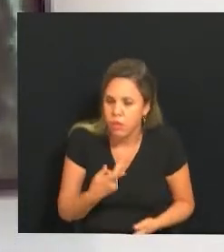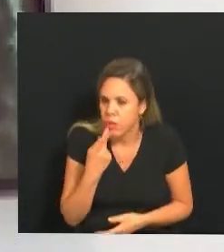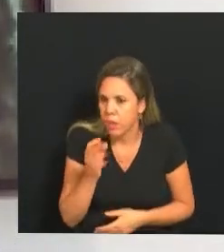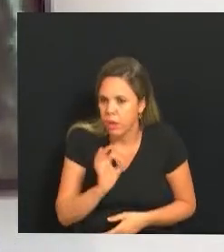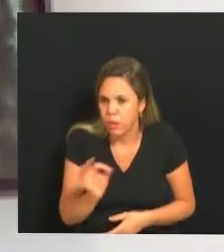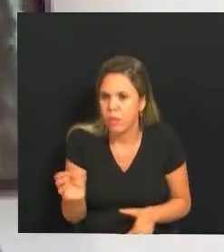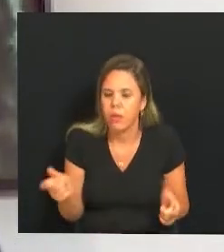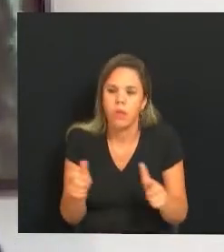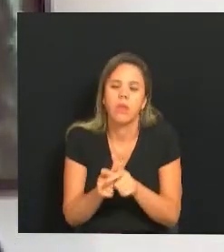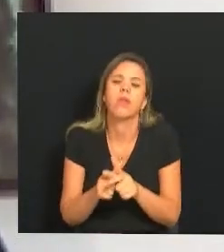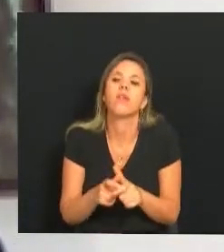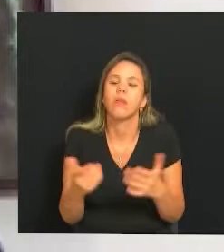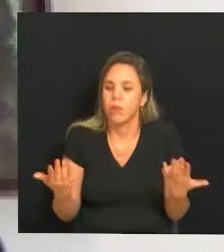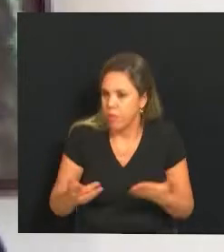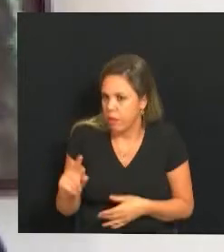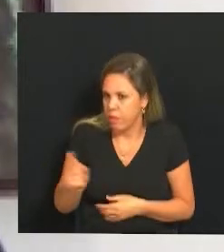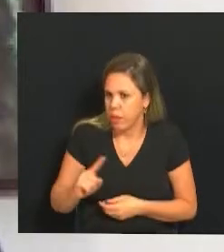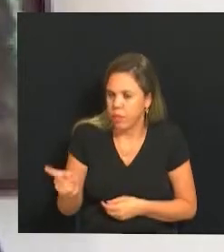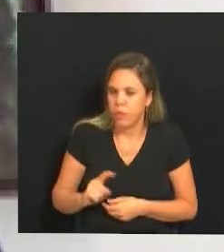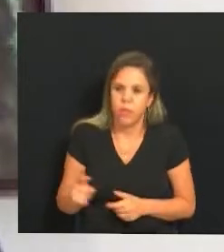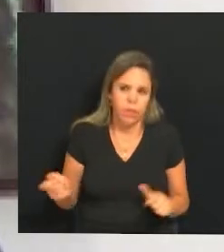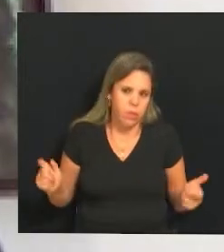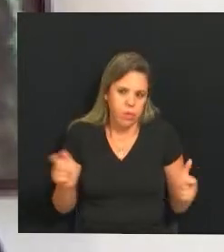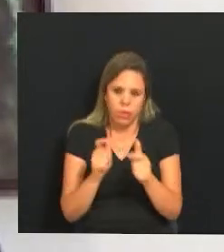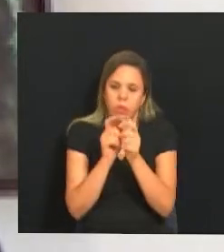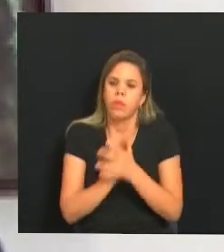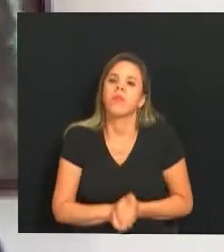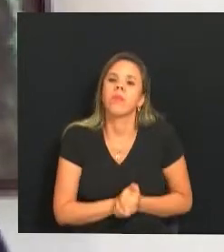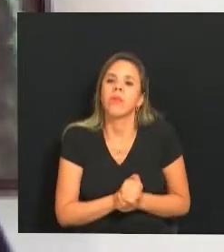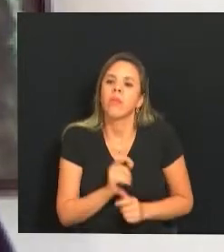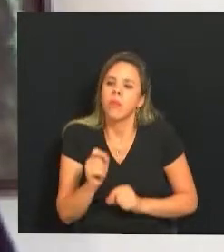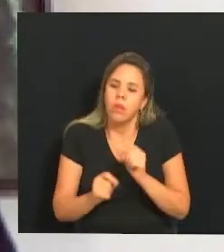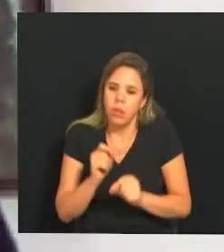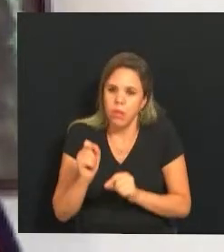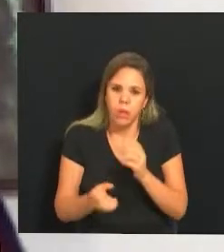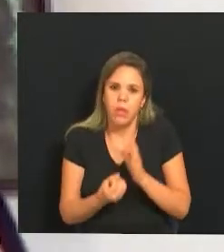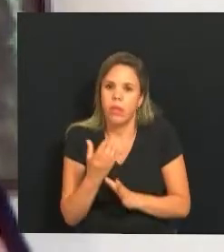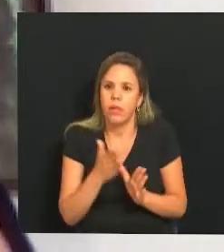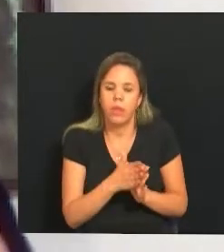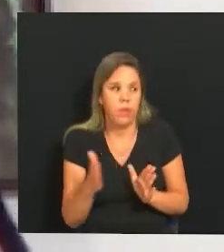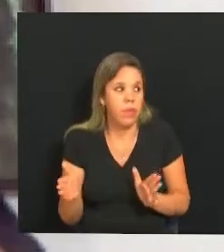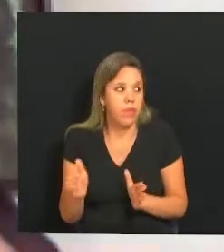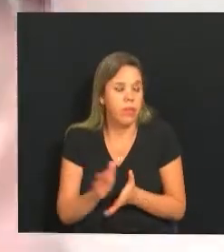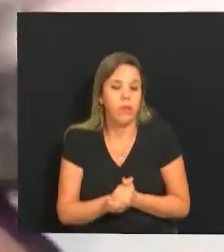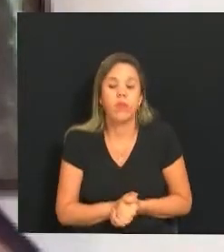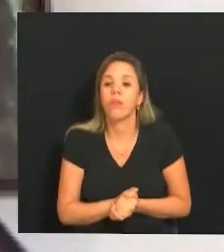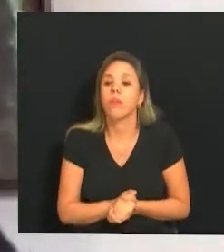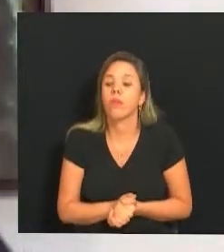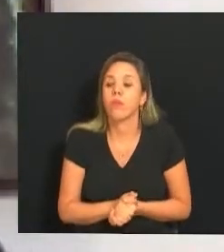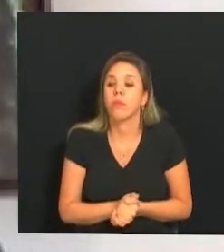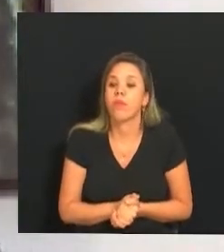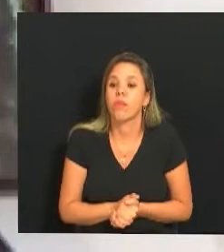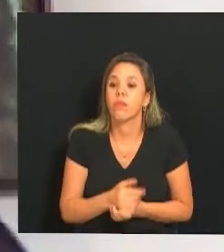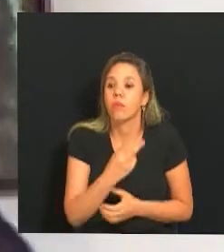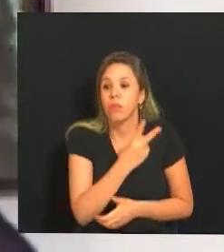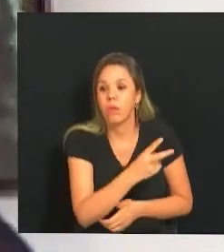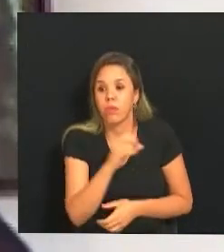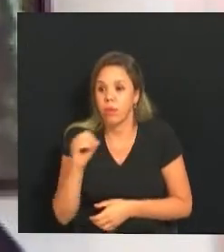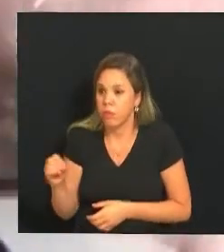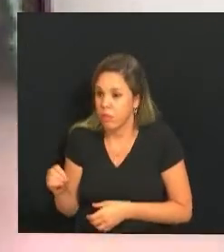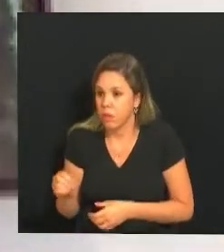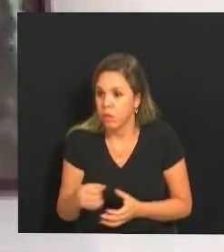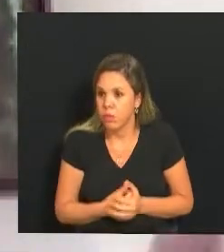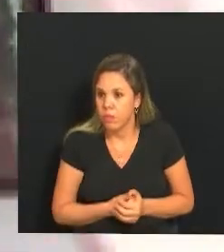de uma redução de hoje, é uma redução do que se gerava no ano de 2000, então,